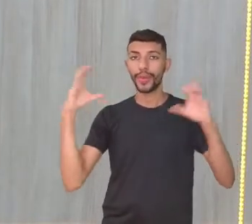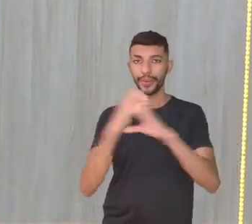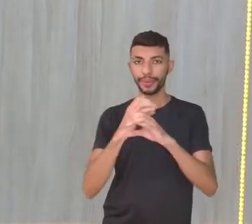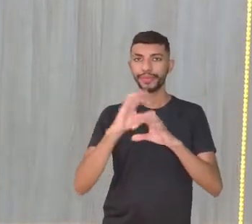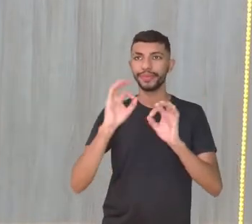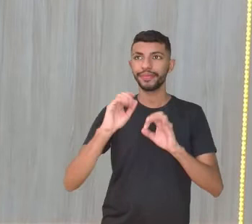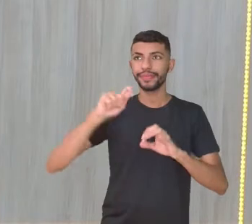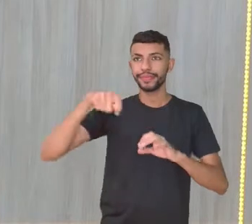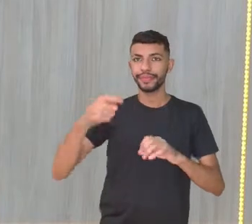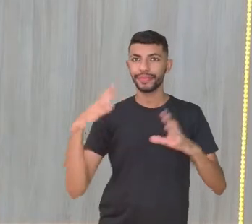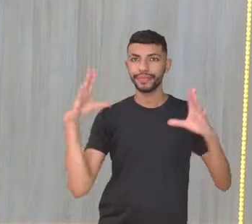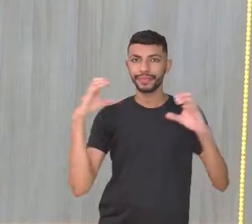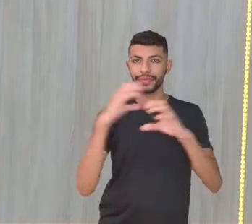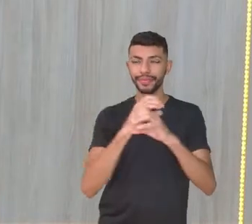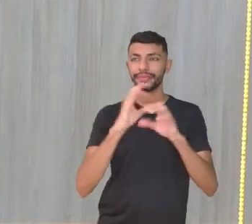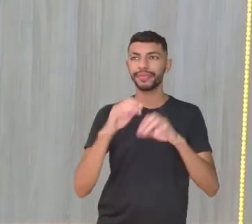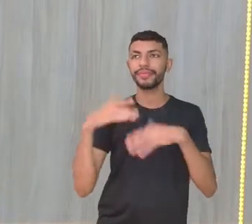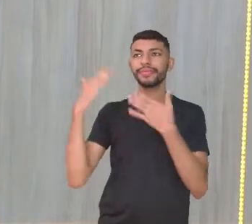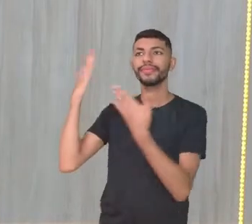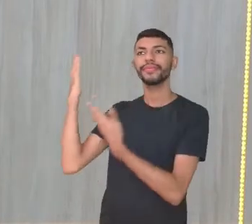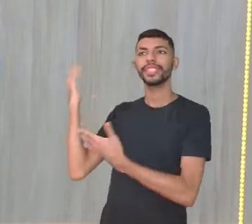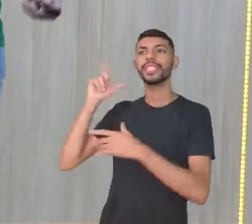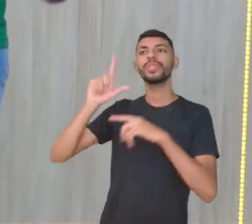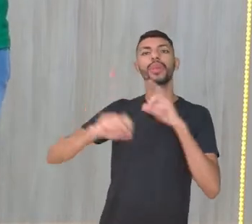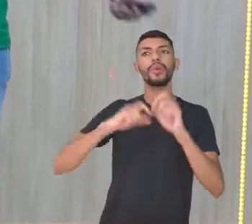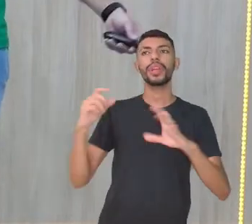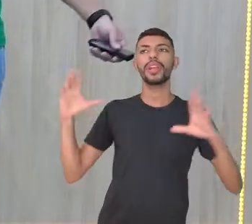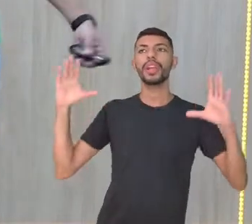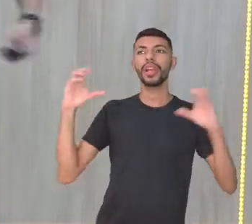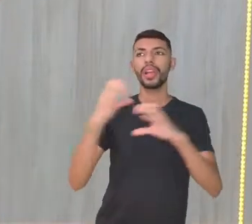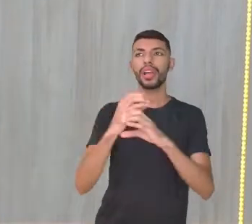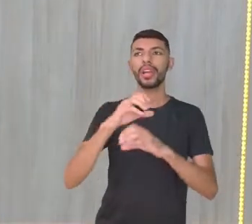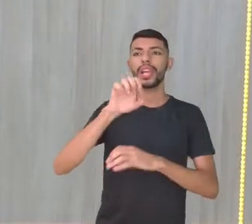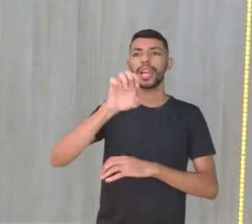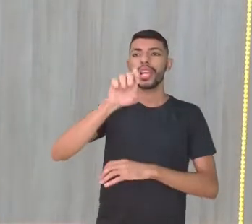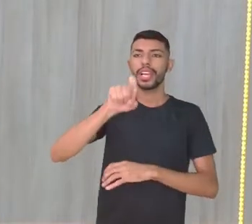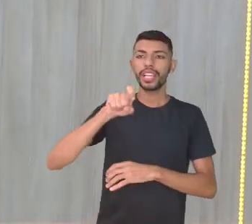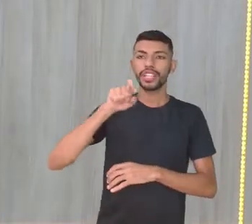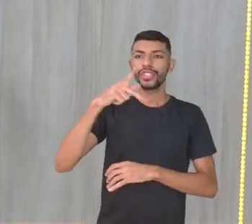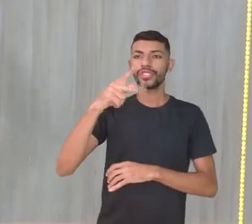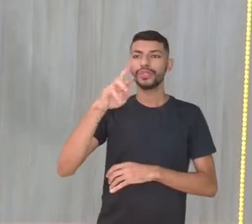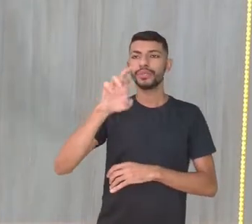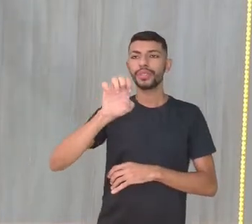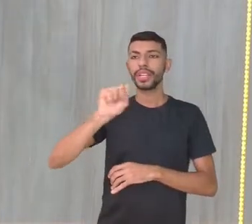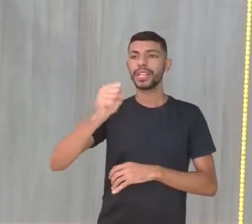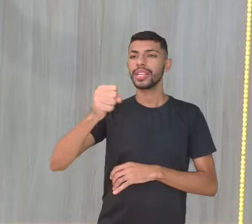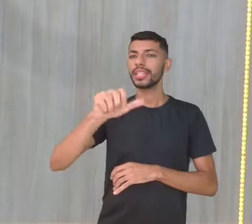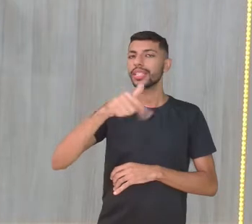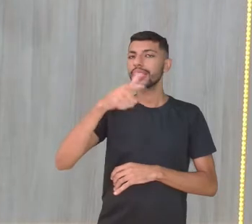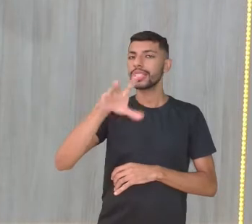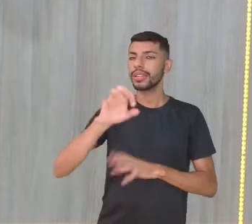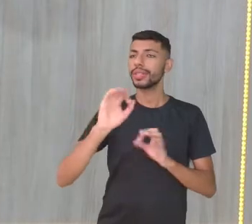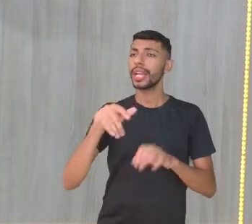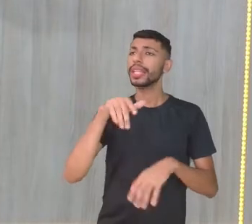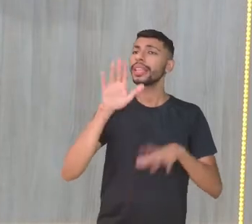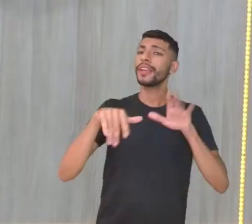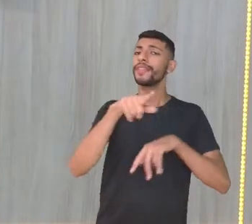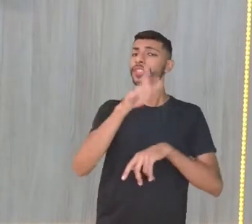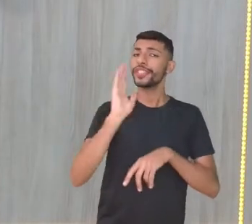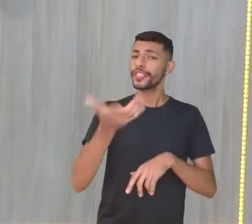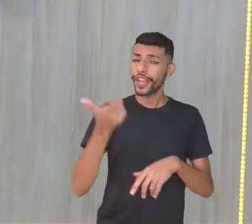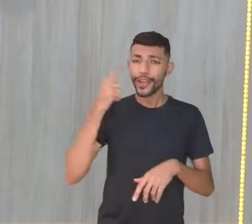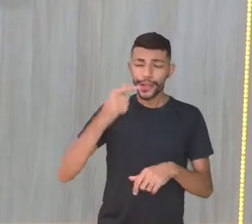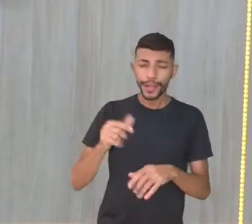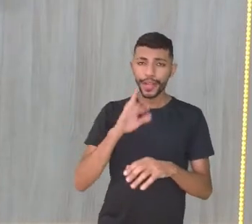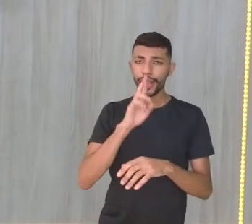montou, isso aí é chamado de expressão. E aí você já resolveu aí algumas expressões numéricas que